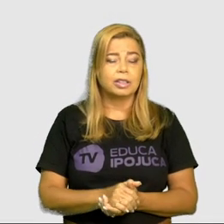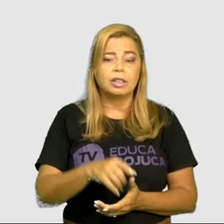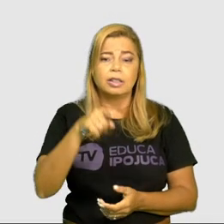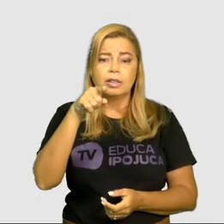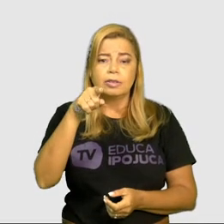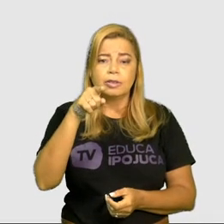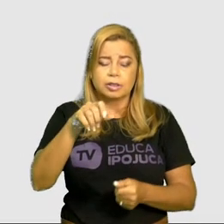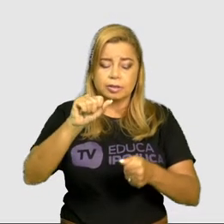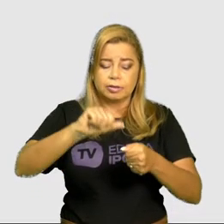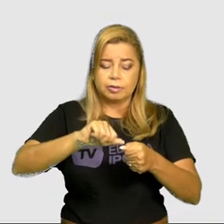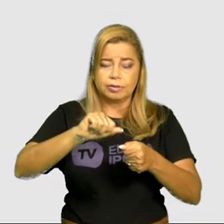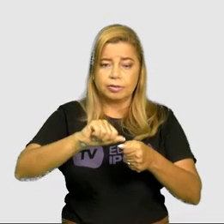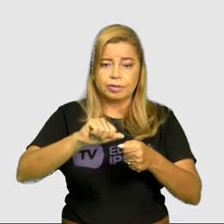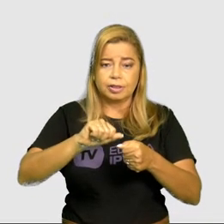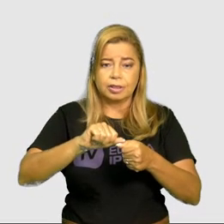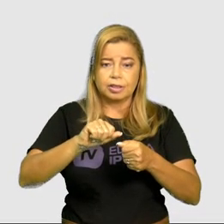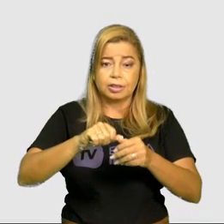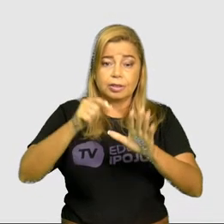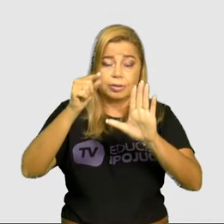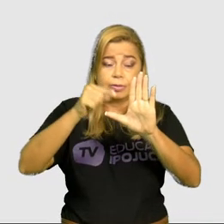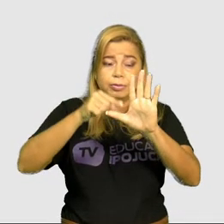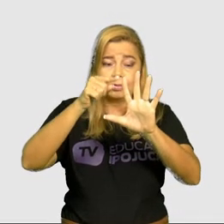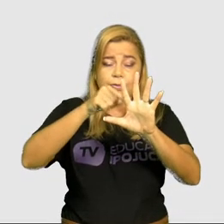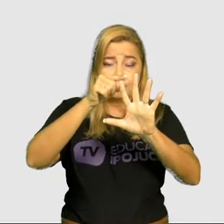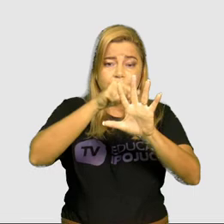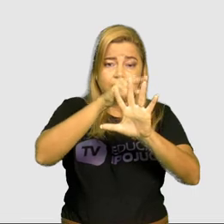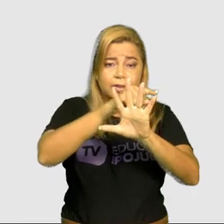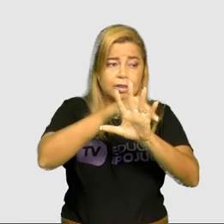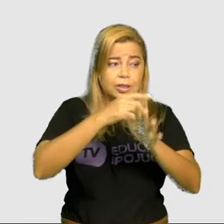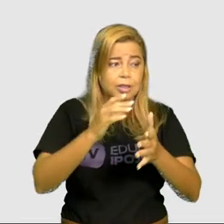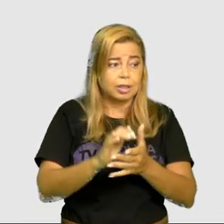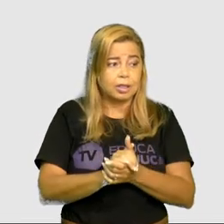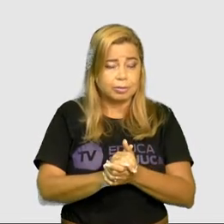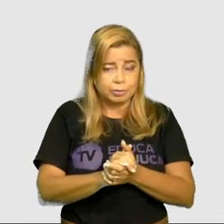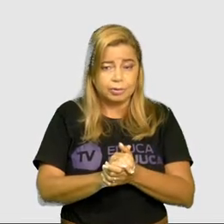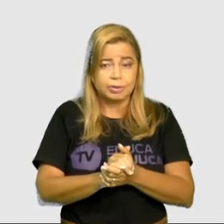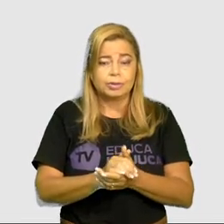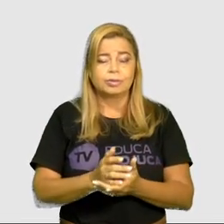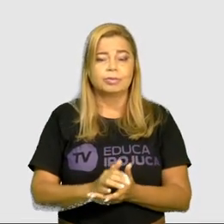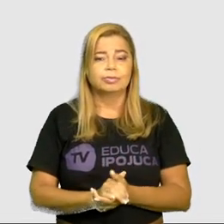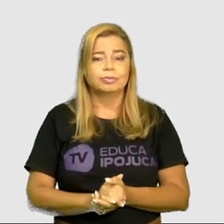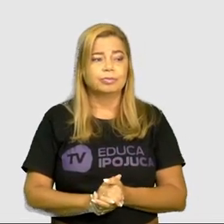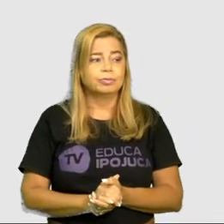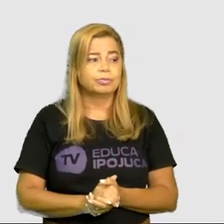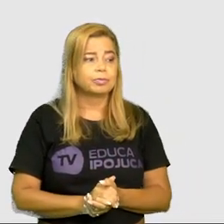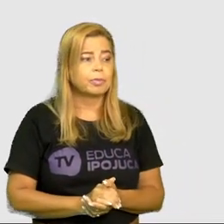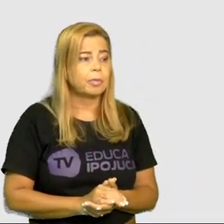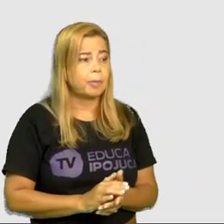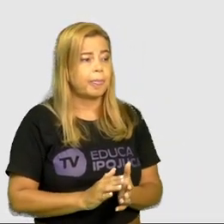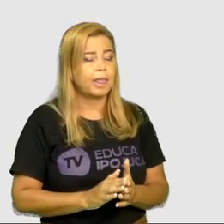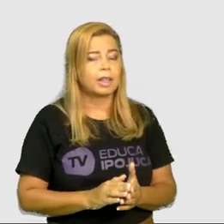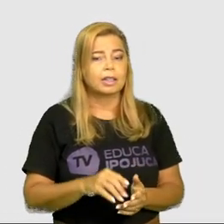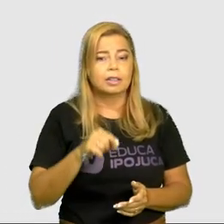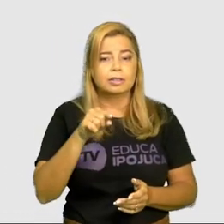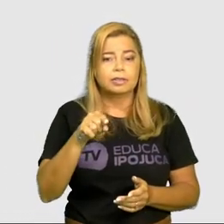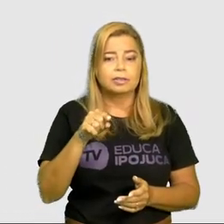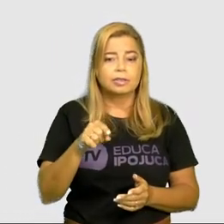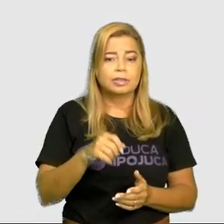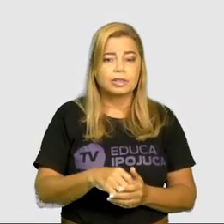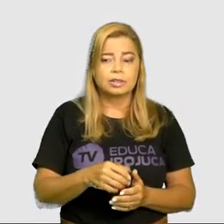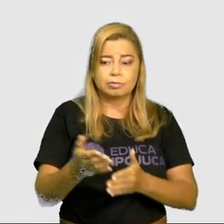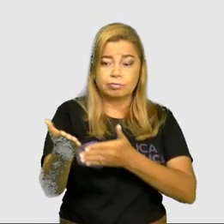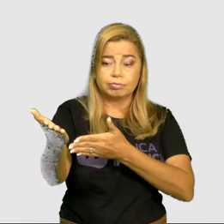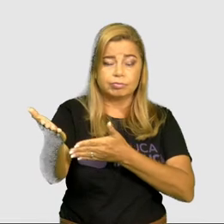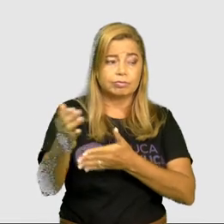confeccionar um ábaco para mostrar, para fazer nossas atividades. Aí você pode fazer aqui, ó, como você está vendo na